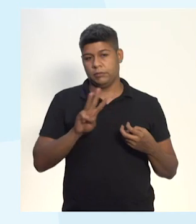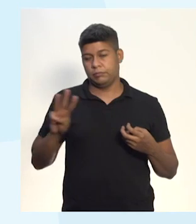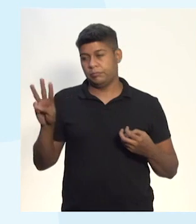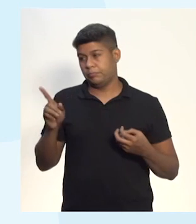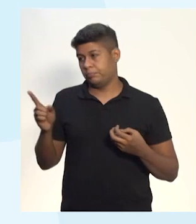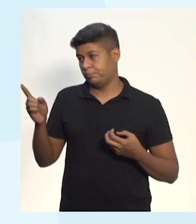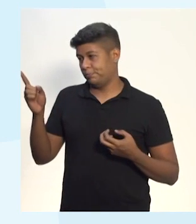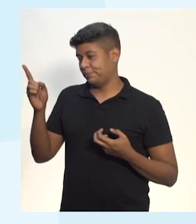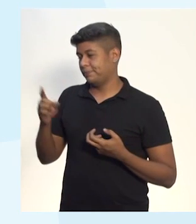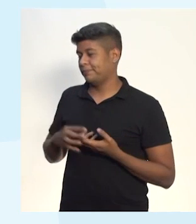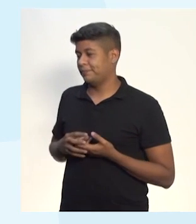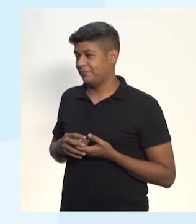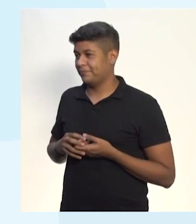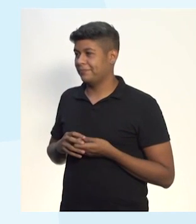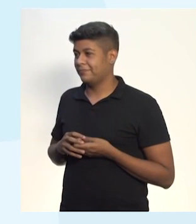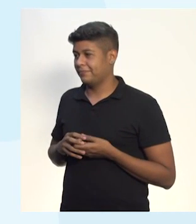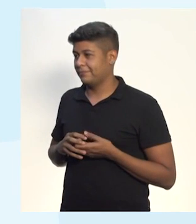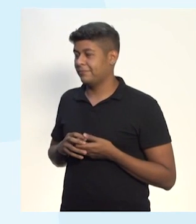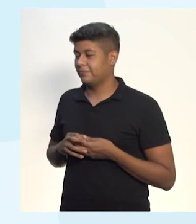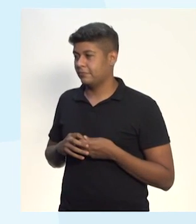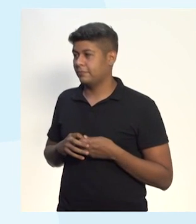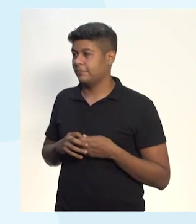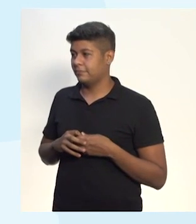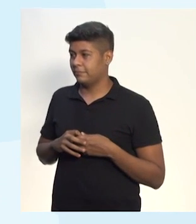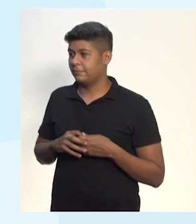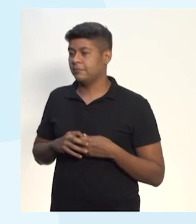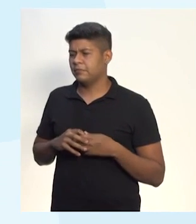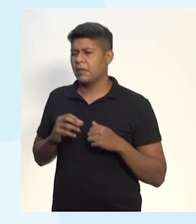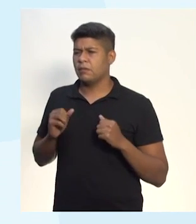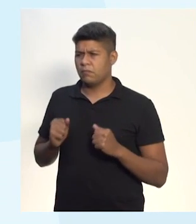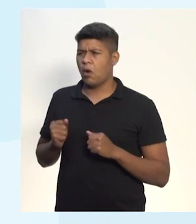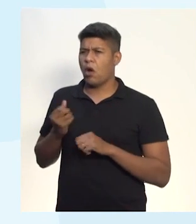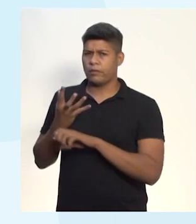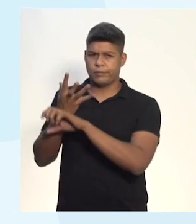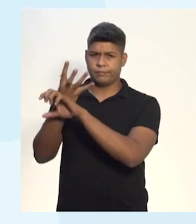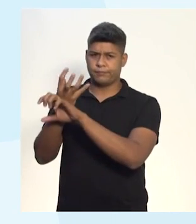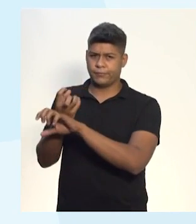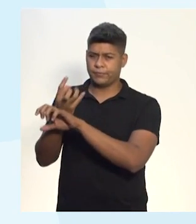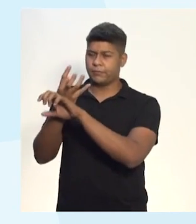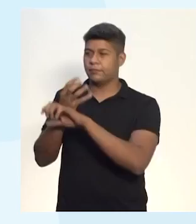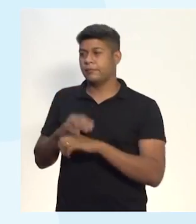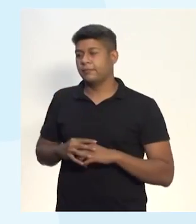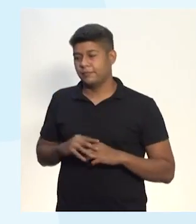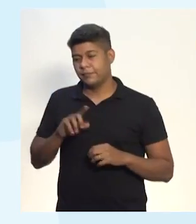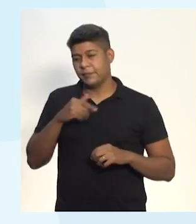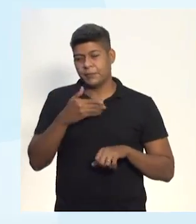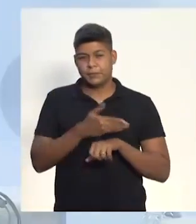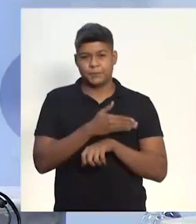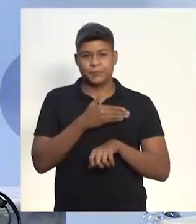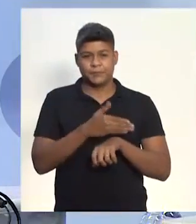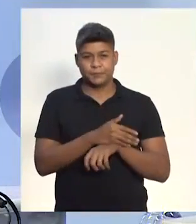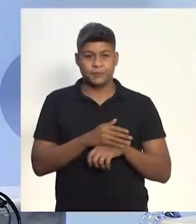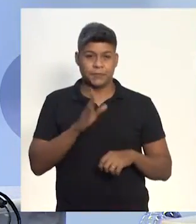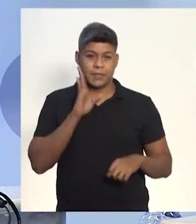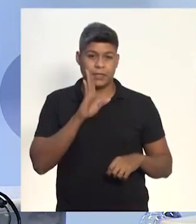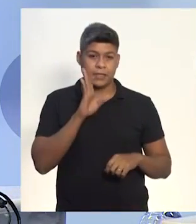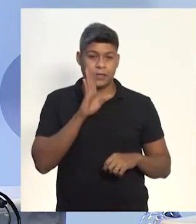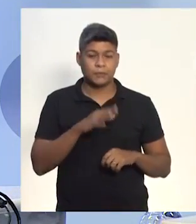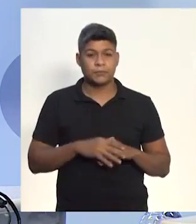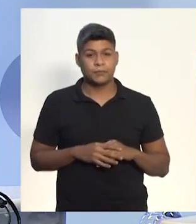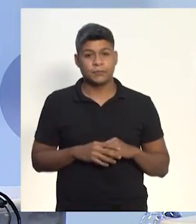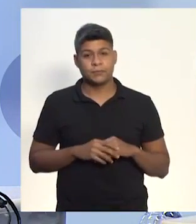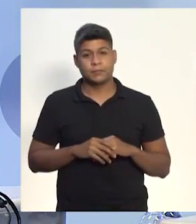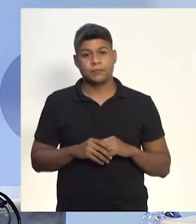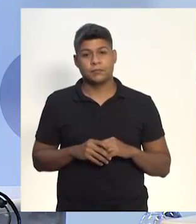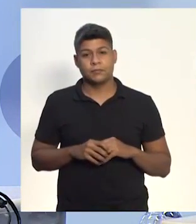nesse link que aparece aí na tela de vocês podem tirar um print, né, para depois acessarem. Legal? E